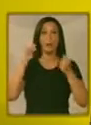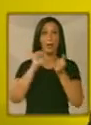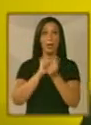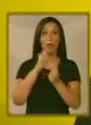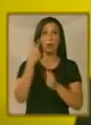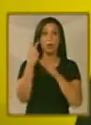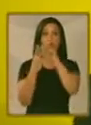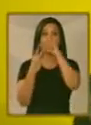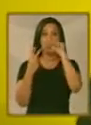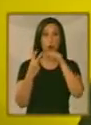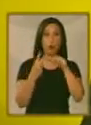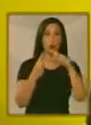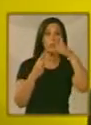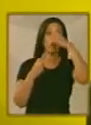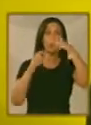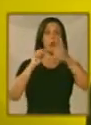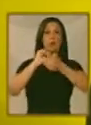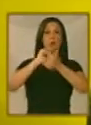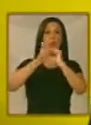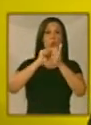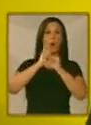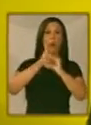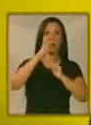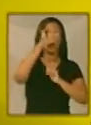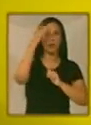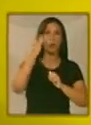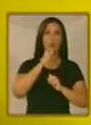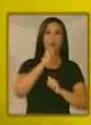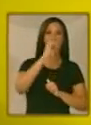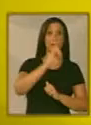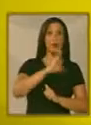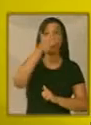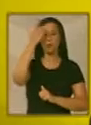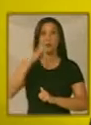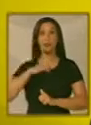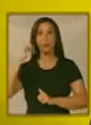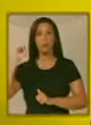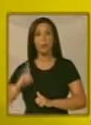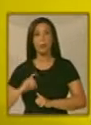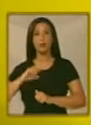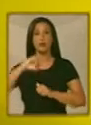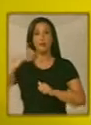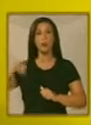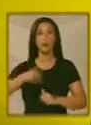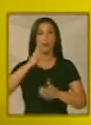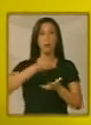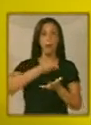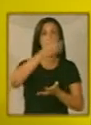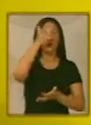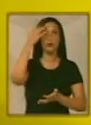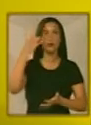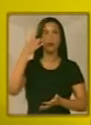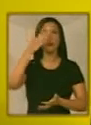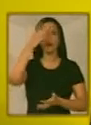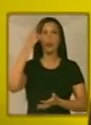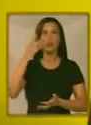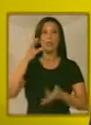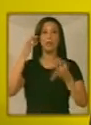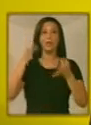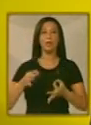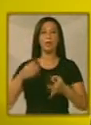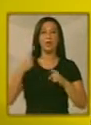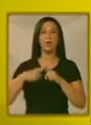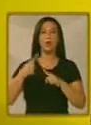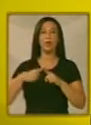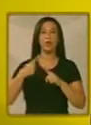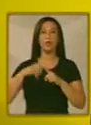E nesse grupo grande de 50 mil, a gente tem apenas umas 500 pessoas que querem trabalhar só no Parapan. E com certeza essas pessoas vão estar, porque elas